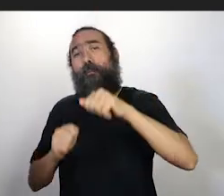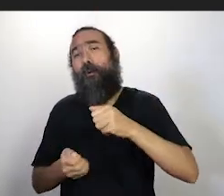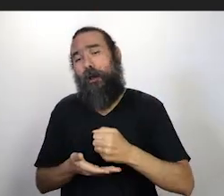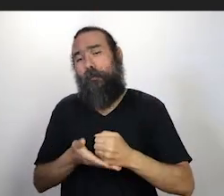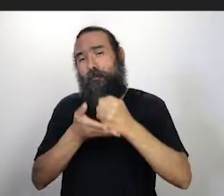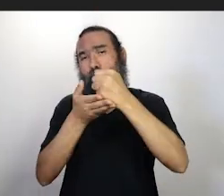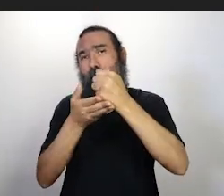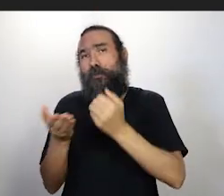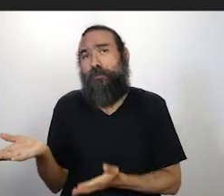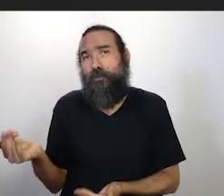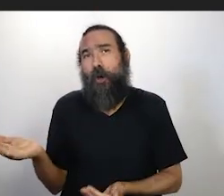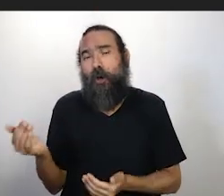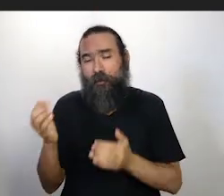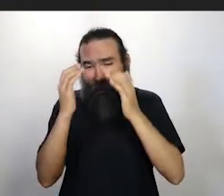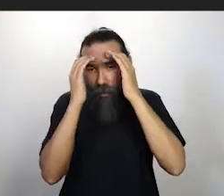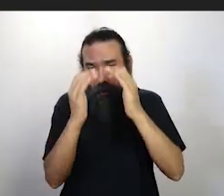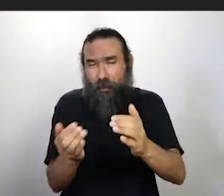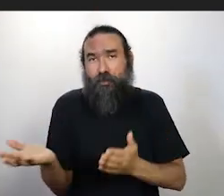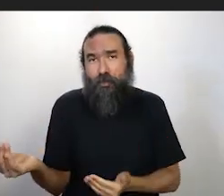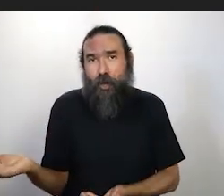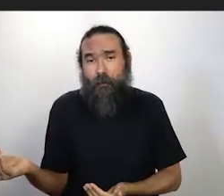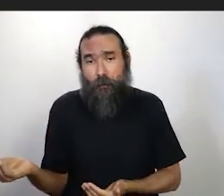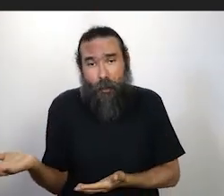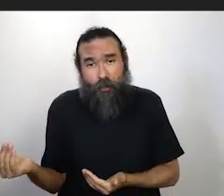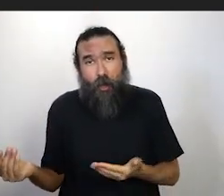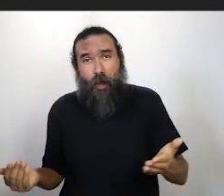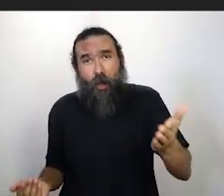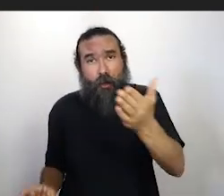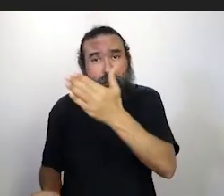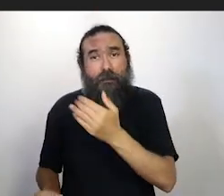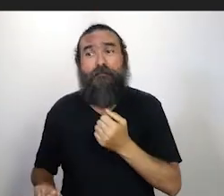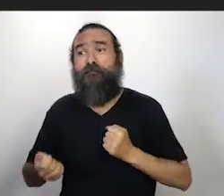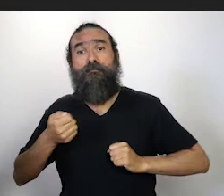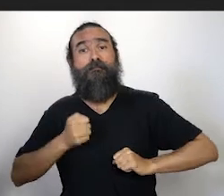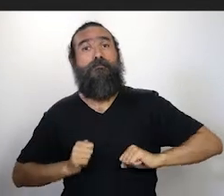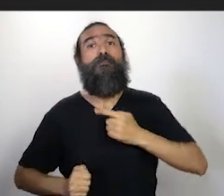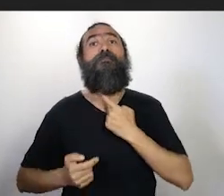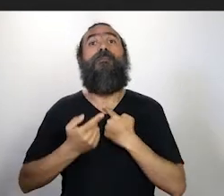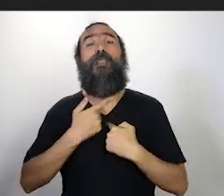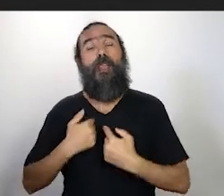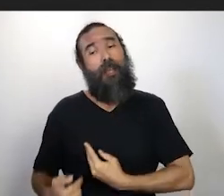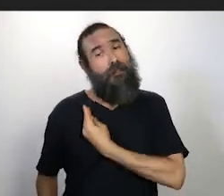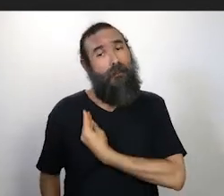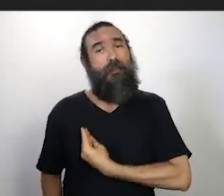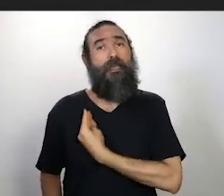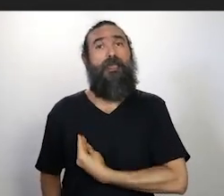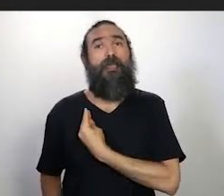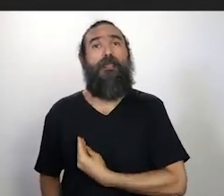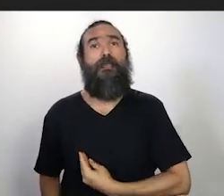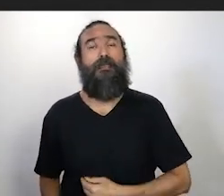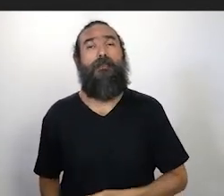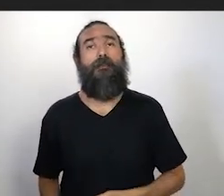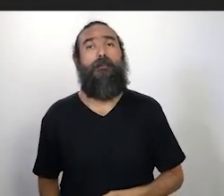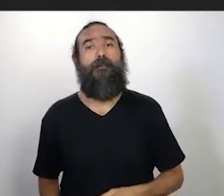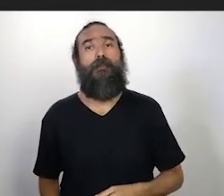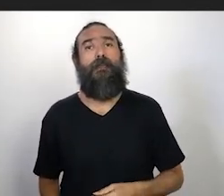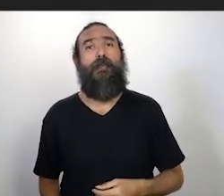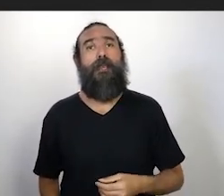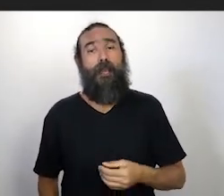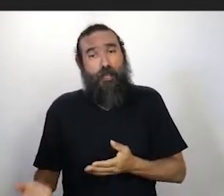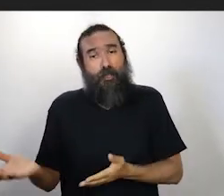nossos jovens. E jovens são aqueles que querem viver, que, inclusive, em muitos momentos, se